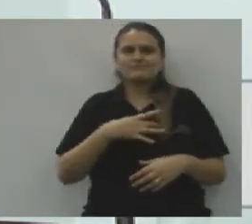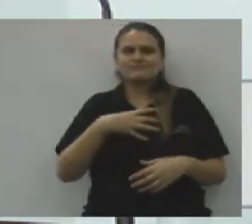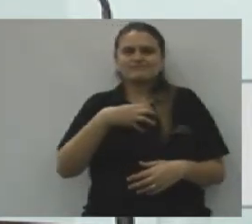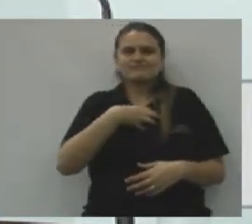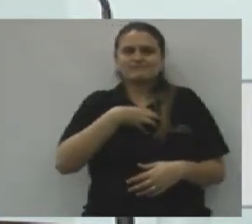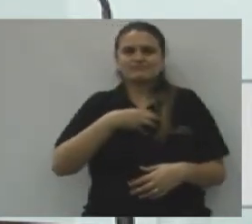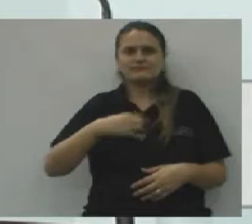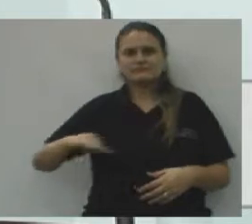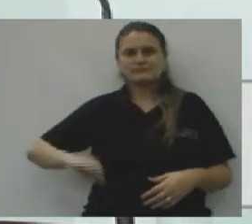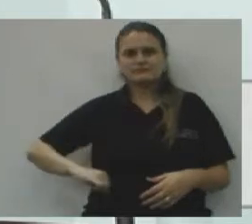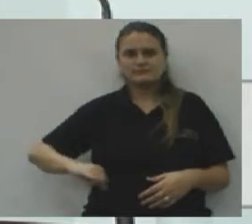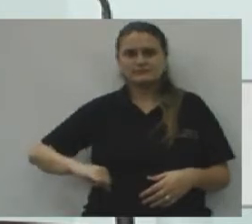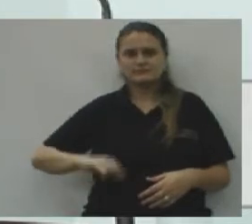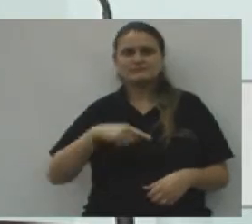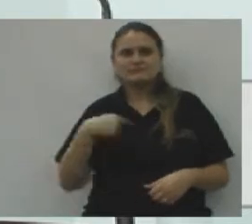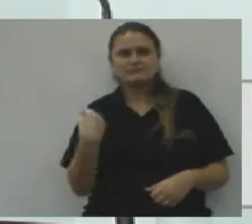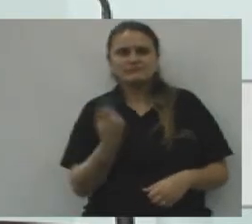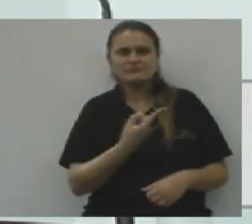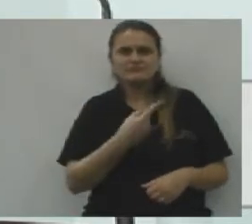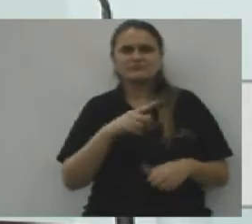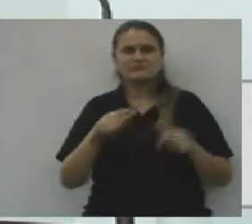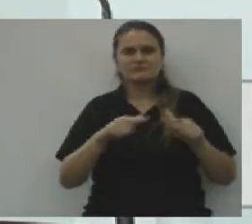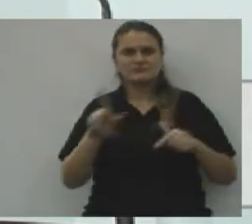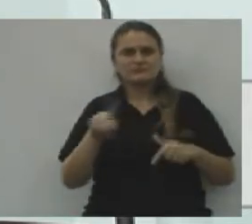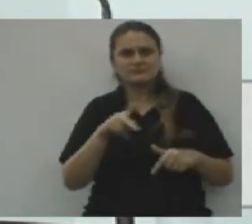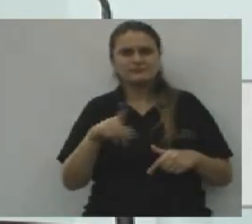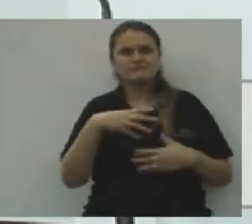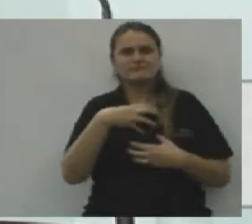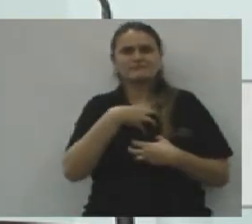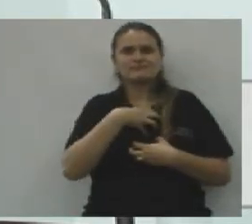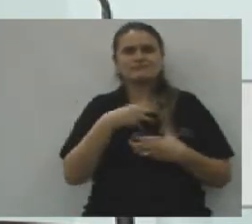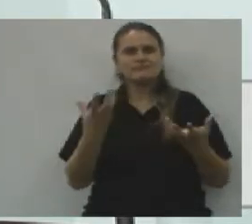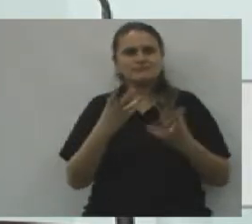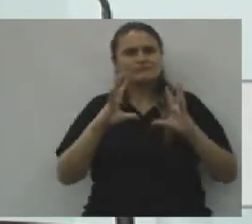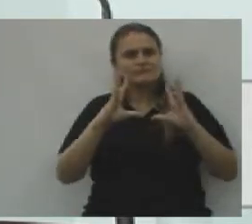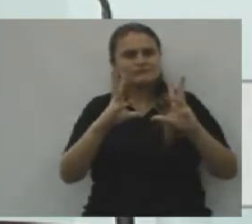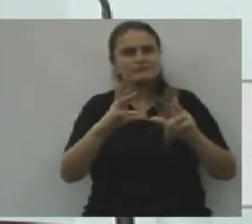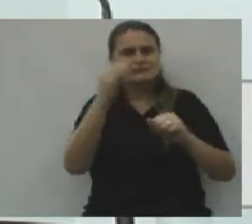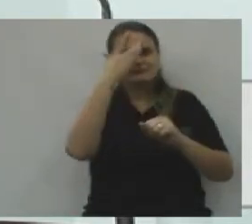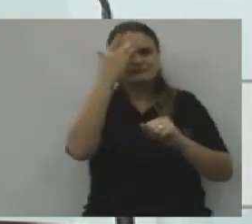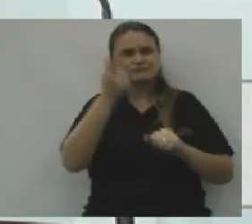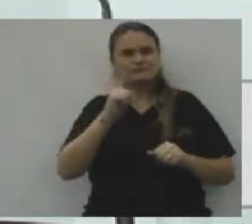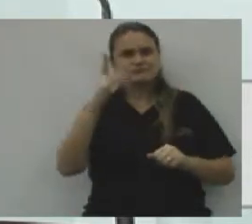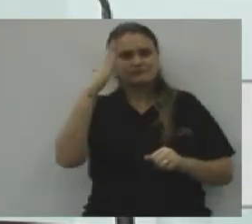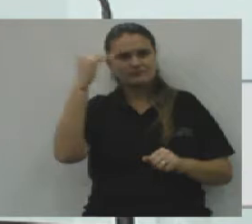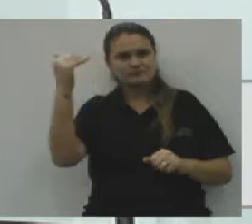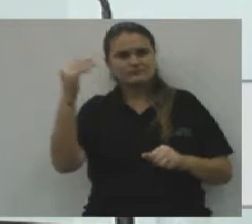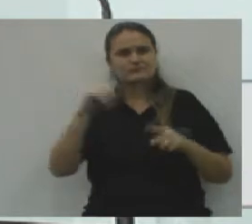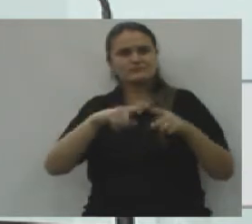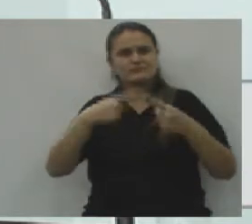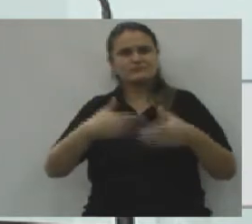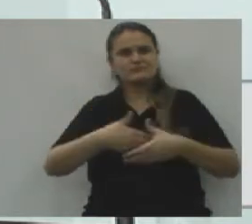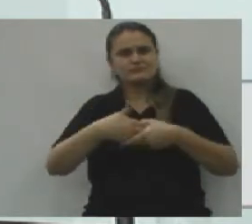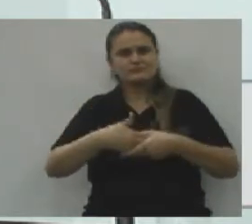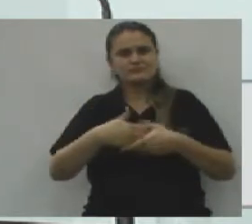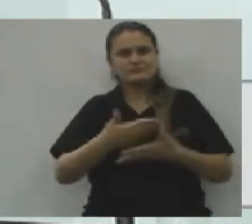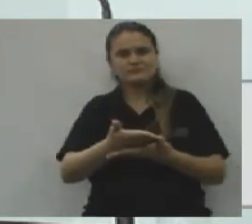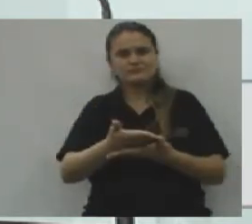verdade? Nós, educadores, gostaríamos que todos tivessem sucesso. Mas parabéns a vocês todos por